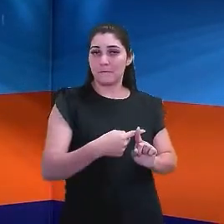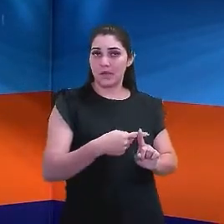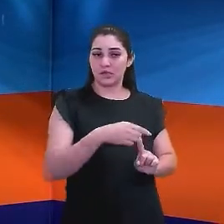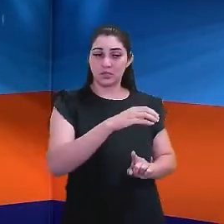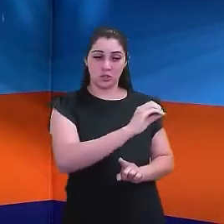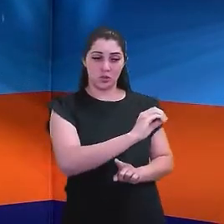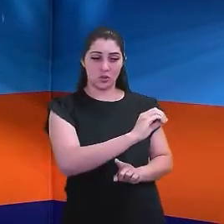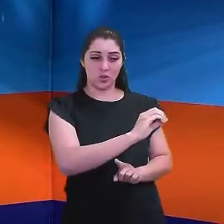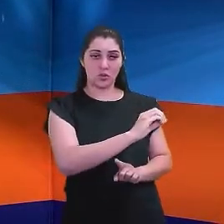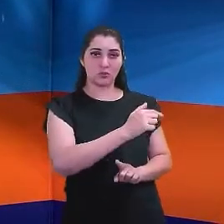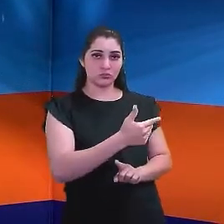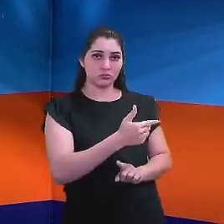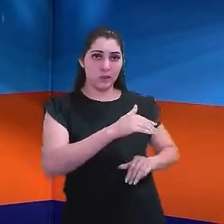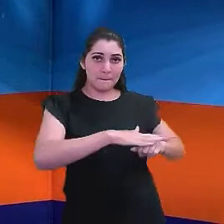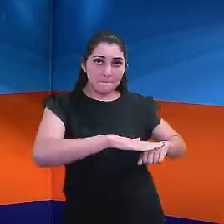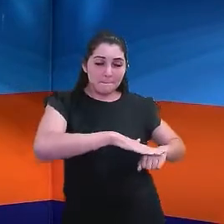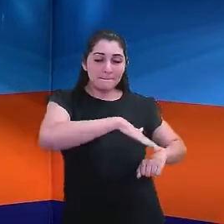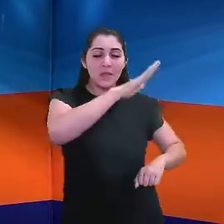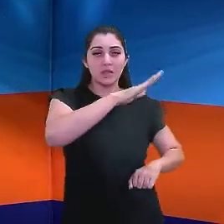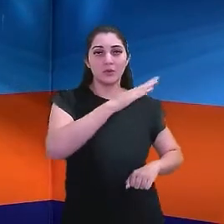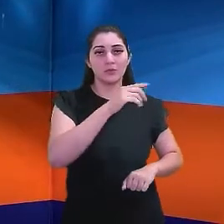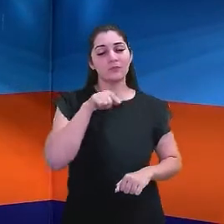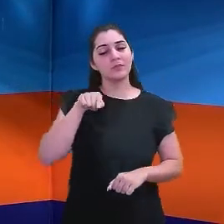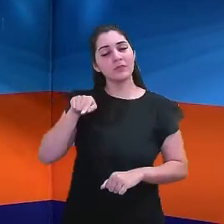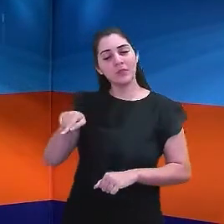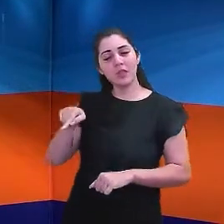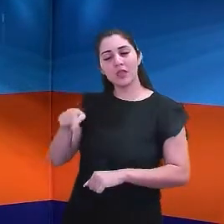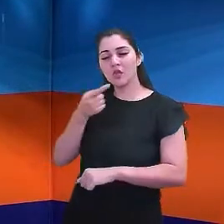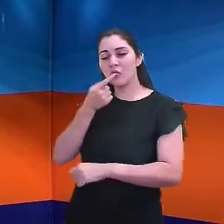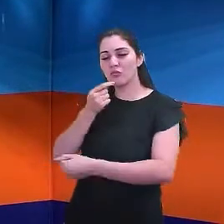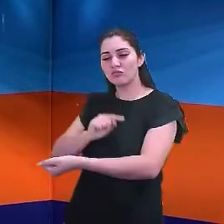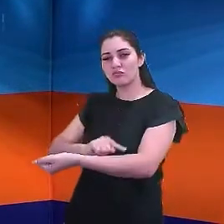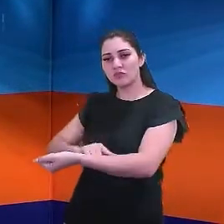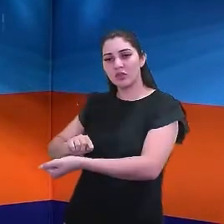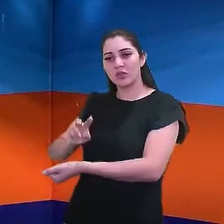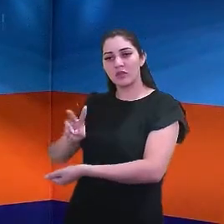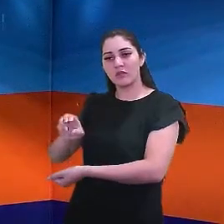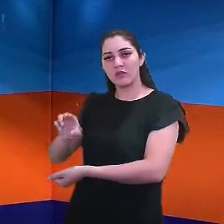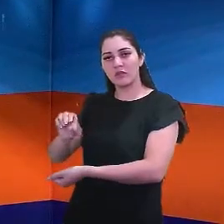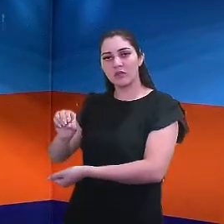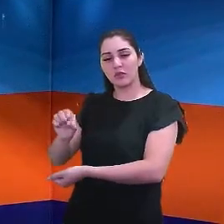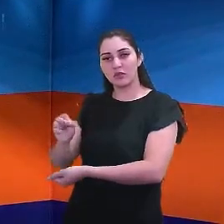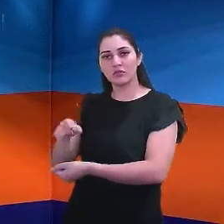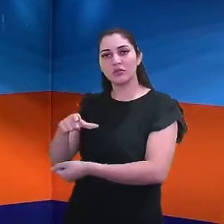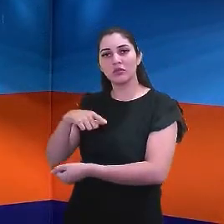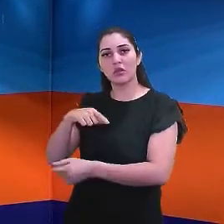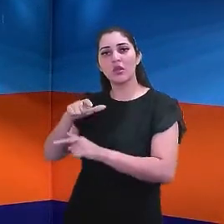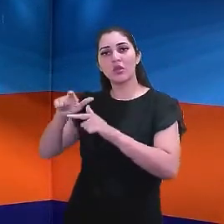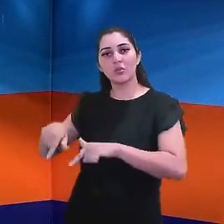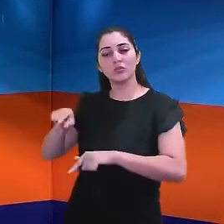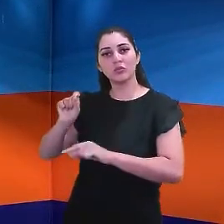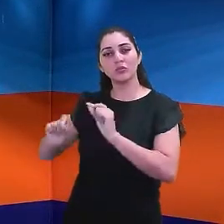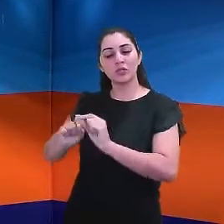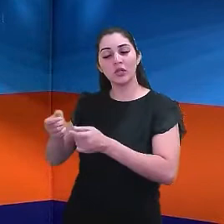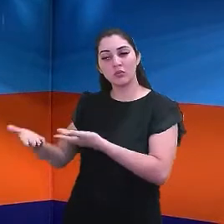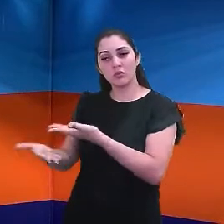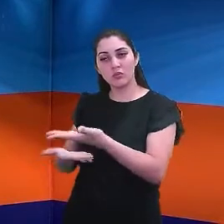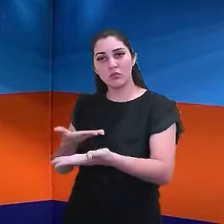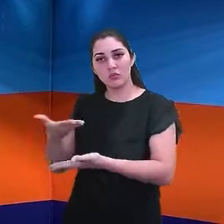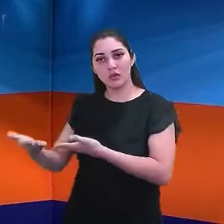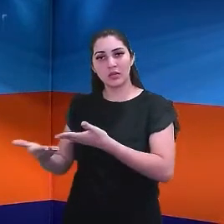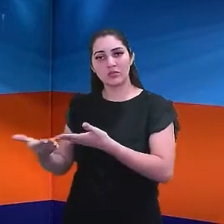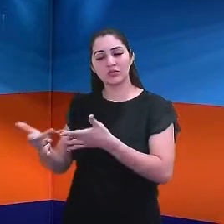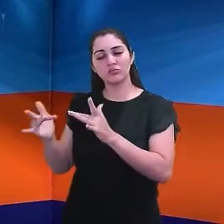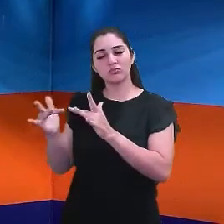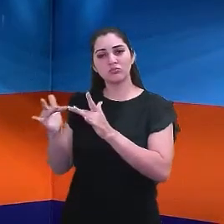de oxigênio. E o sangue venoso, que ele está normalmente sendo aonde? Ele vai estar tendo uma relação